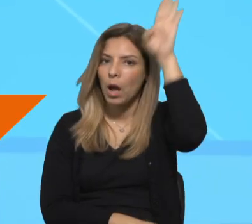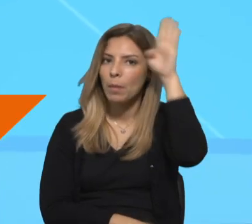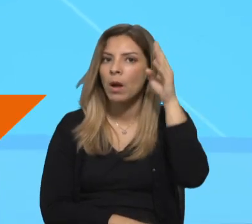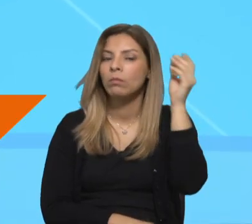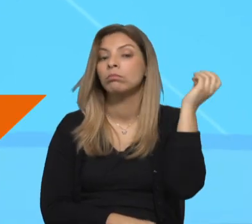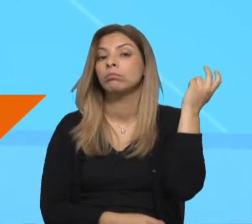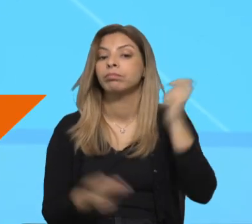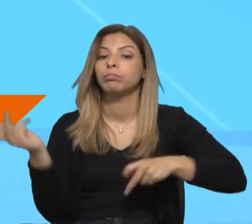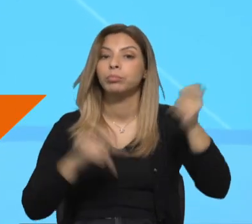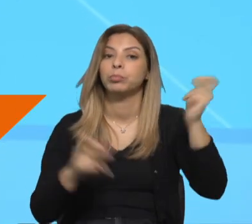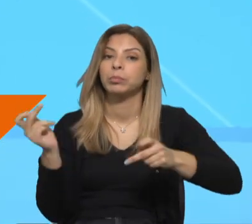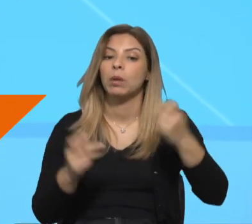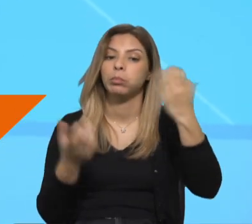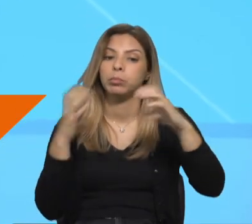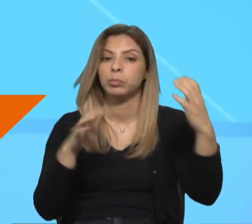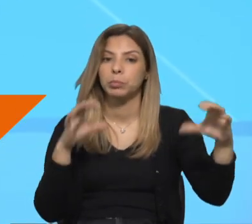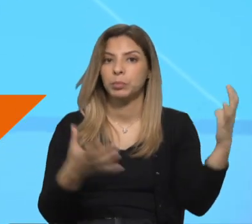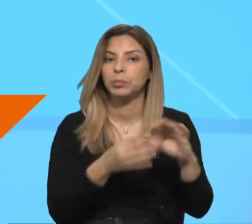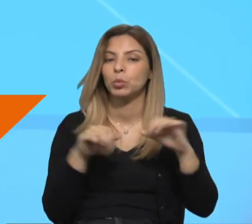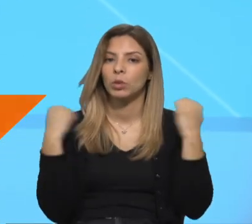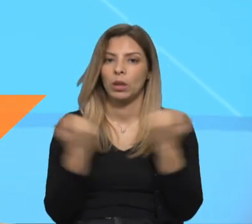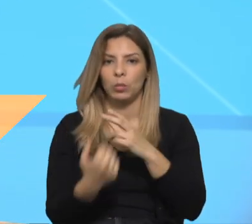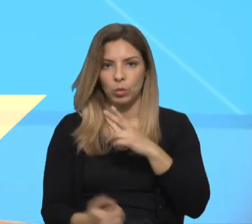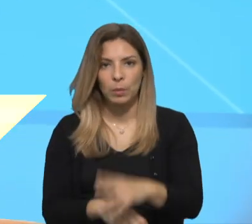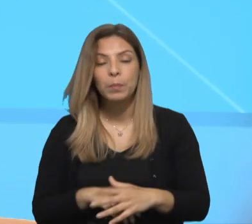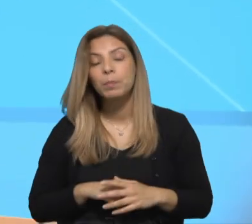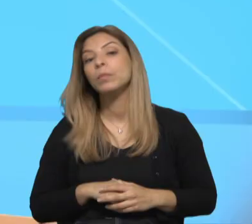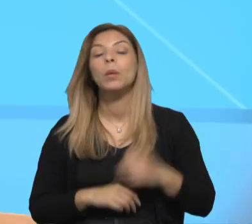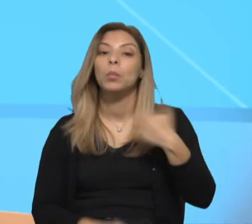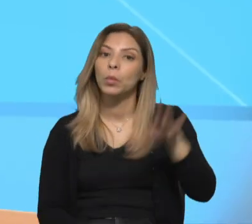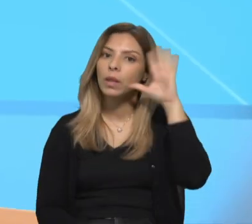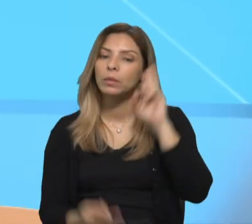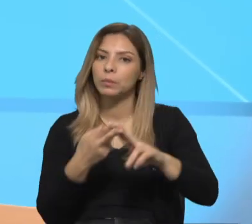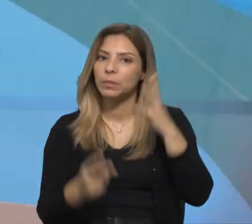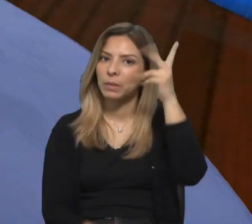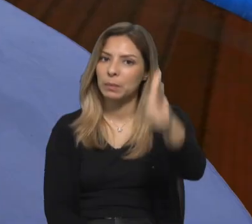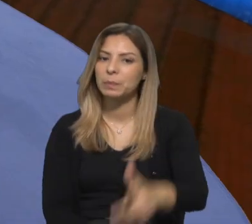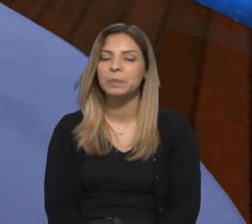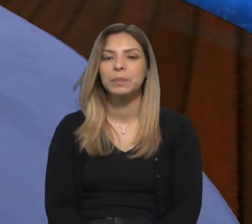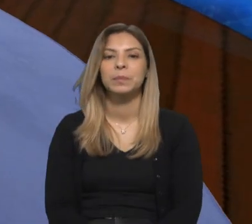quadrantes da sociedade portuguesa. Votos de uma ótima tarde e até amanhã, se os quiser.